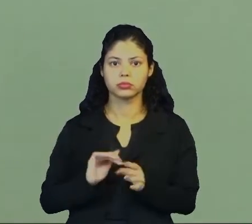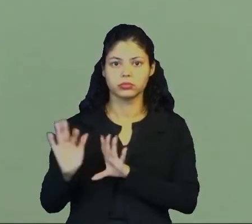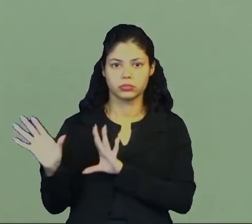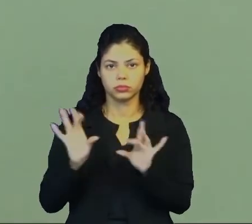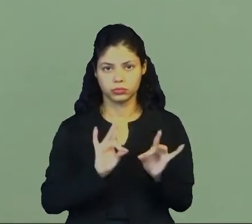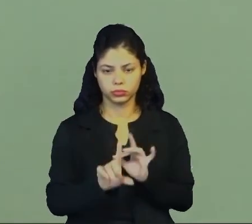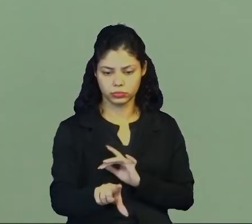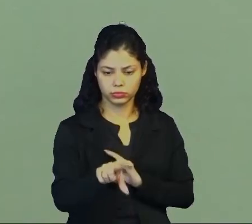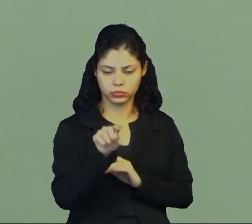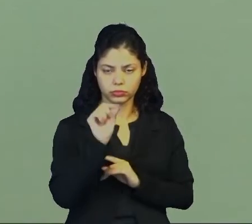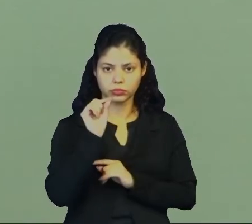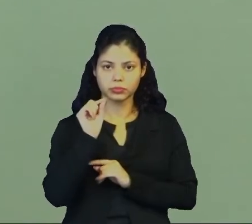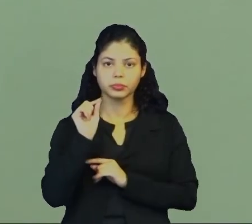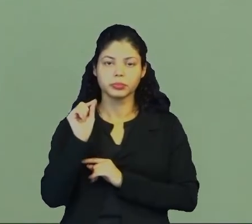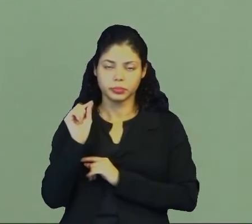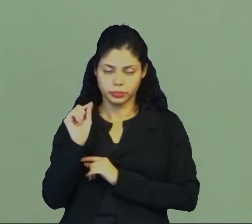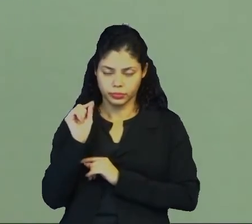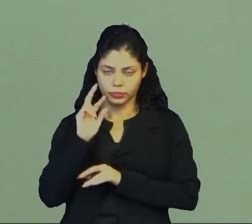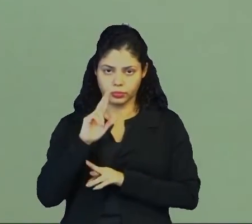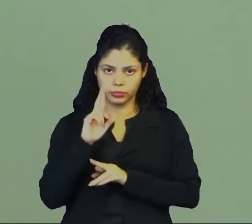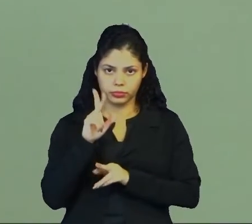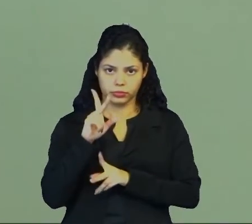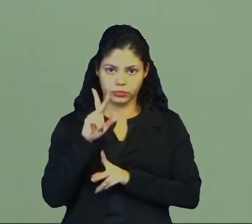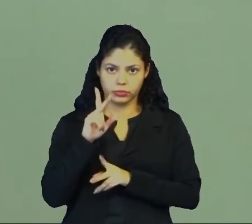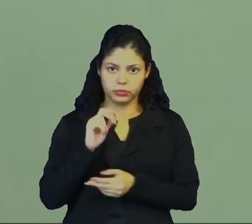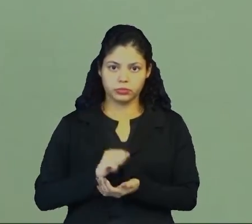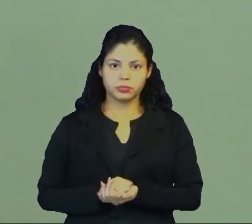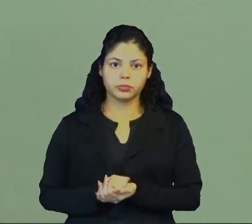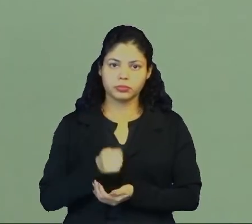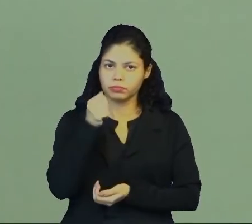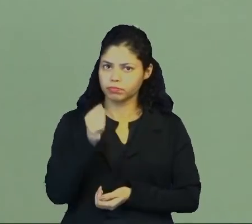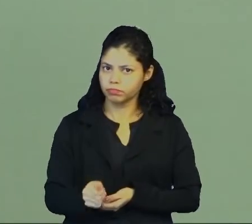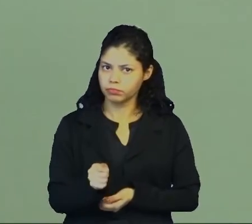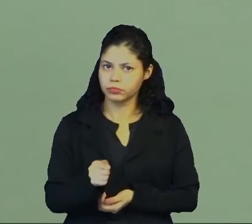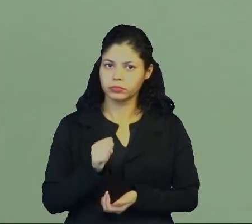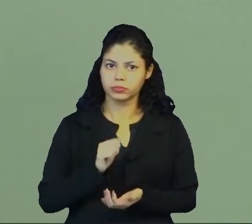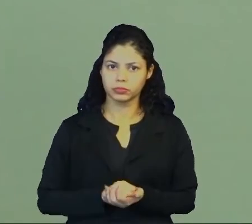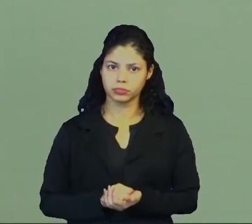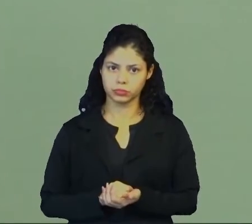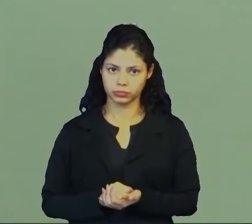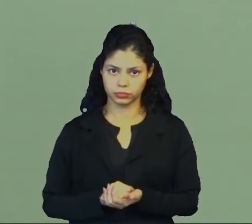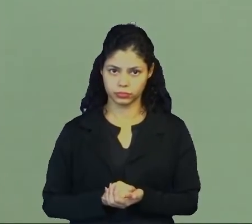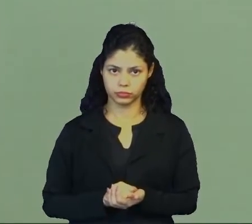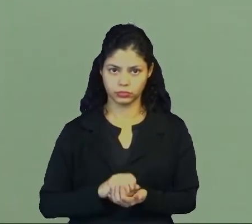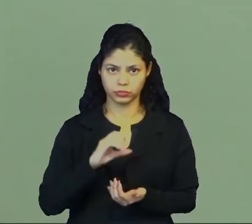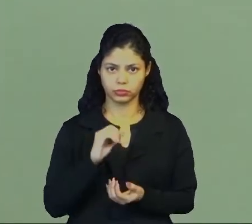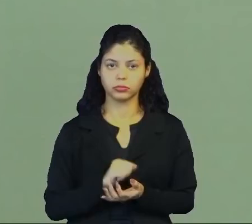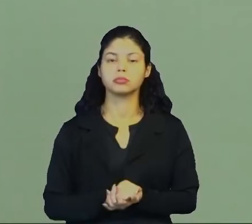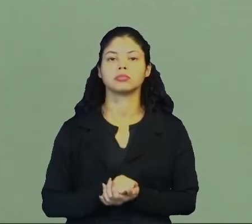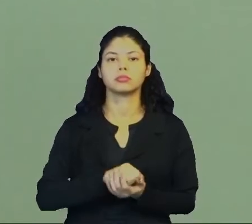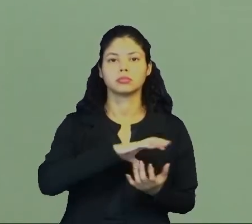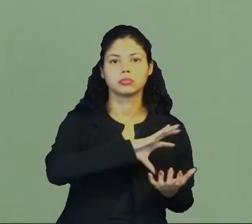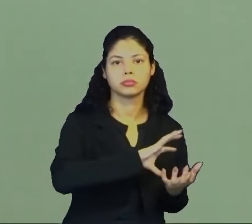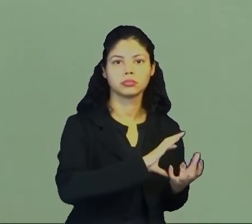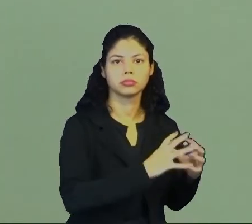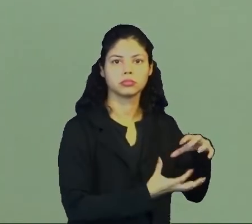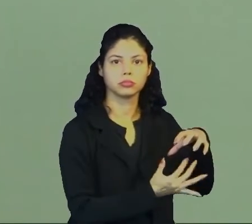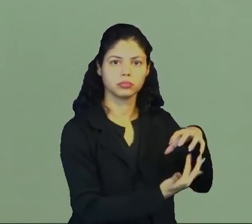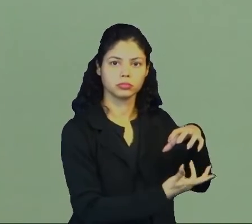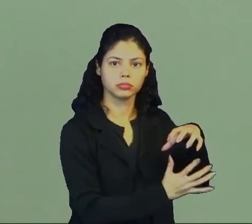traz escolhas, né? Diferente aí dos regimes ocidentais, dos regimes orientais, né? E dos